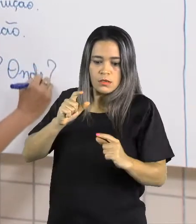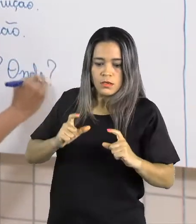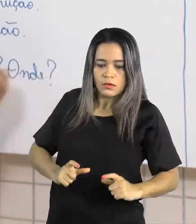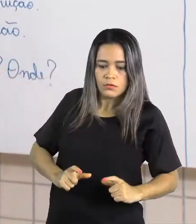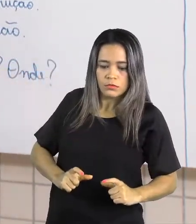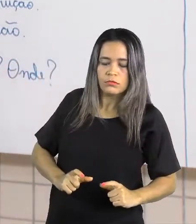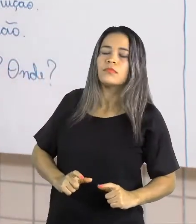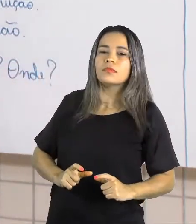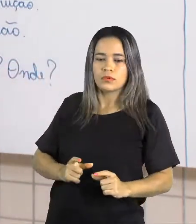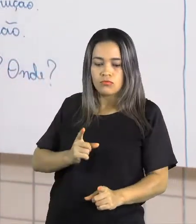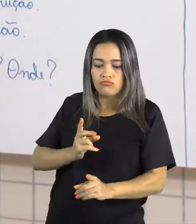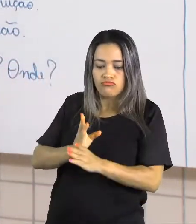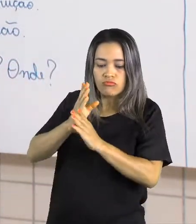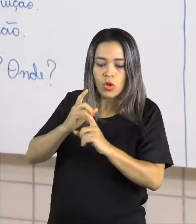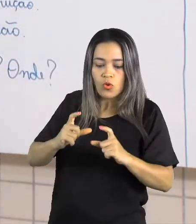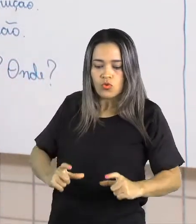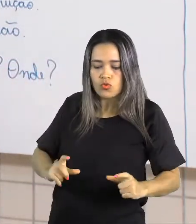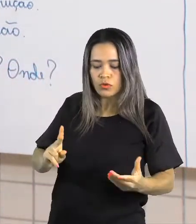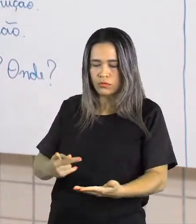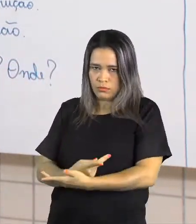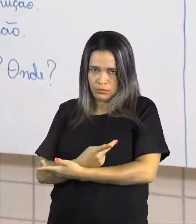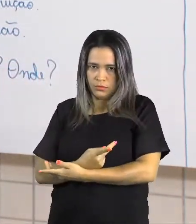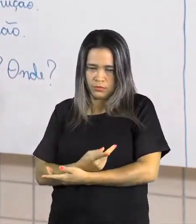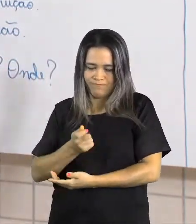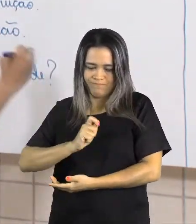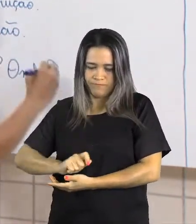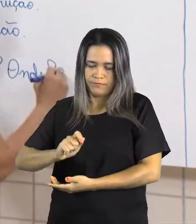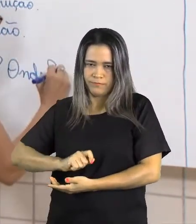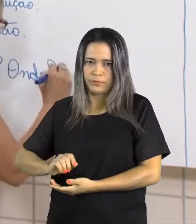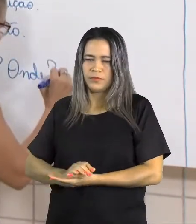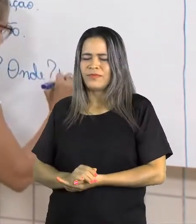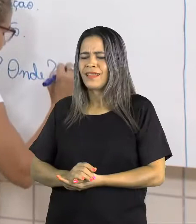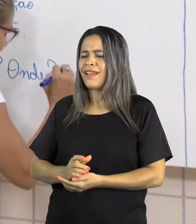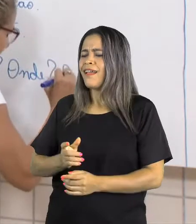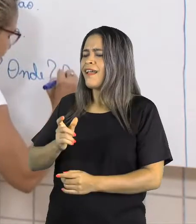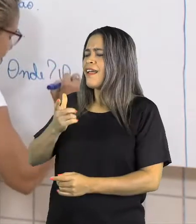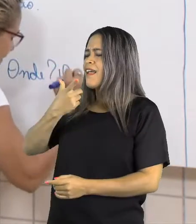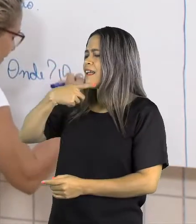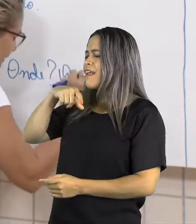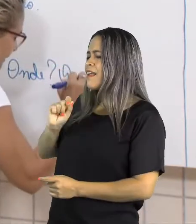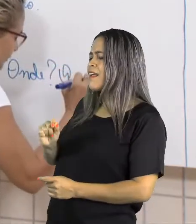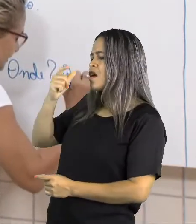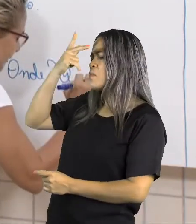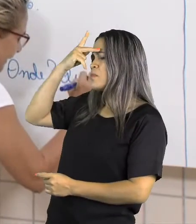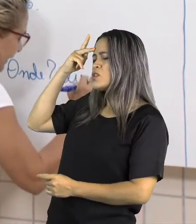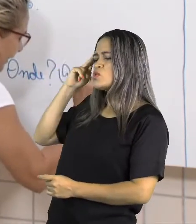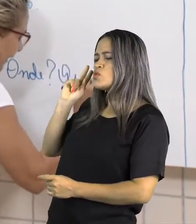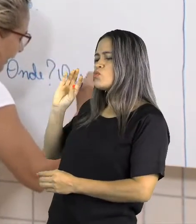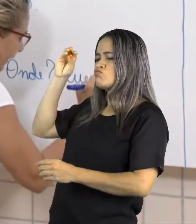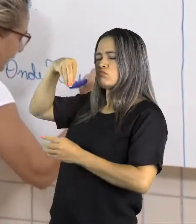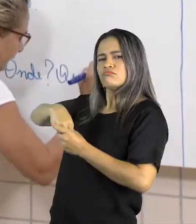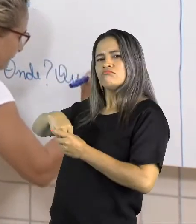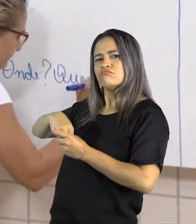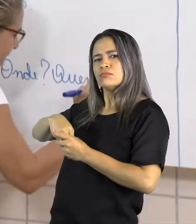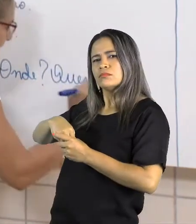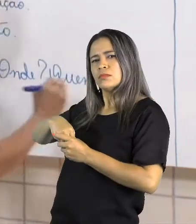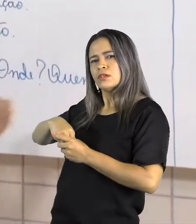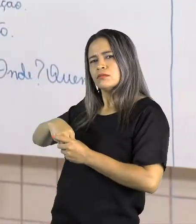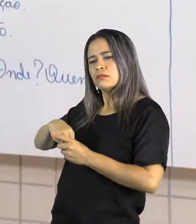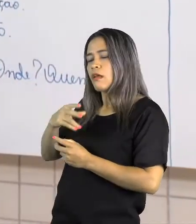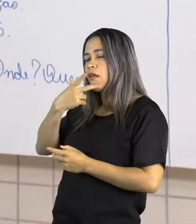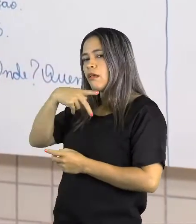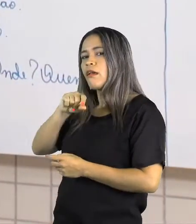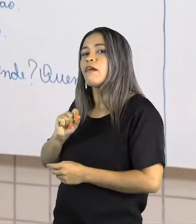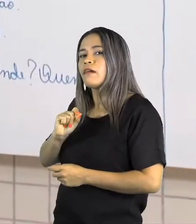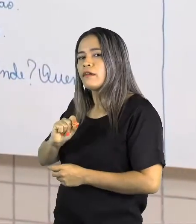onde aconteceu, certo? Quem eram as pessoas que fez parte daquilo, então é quem.